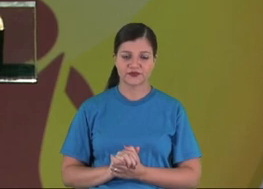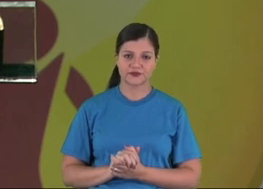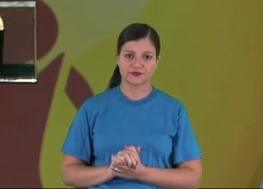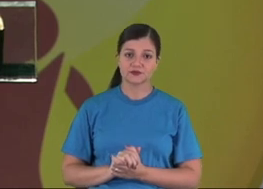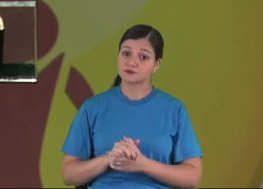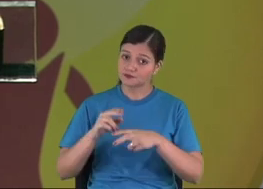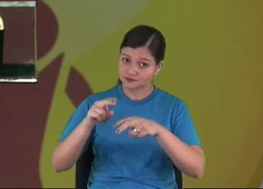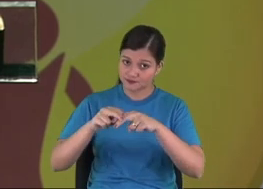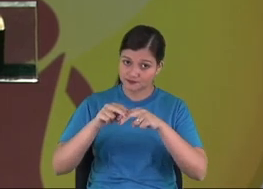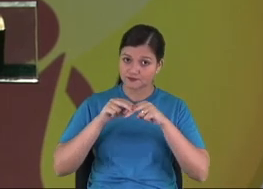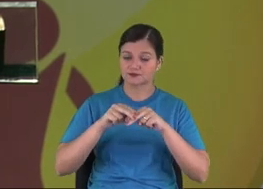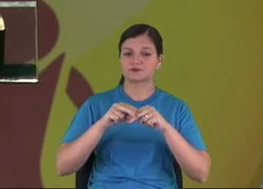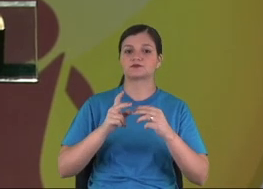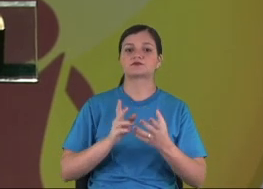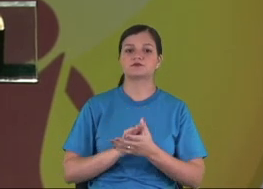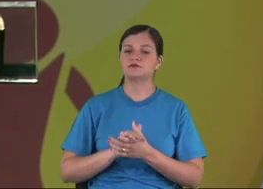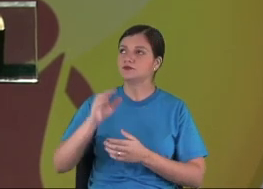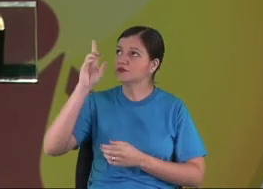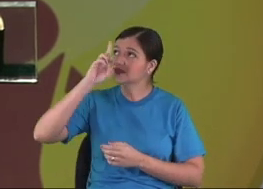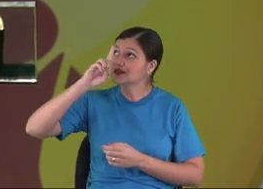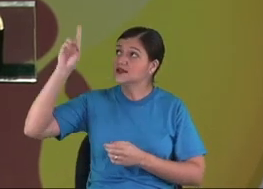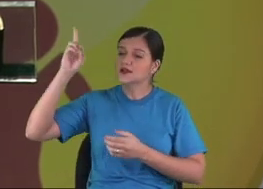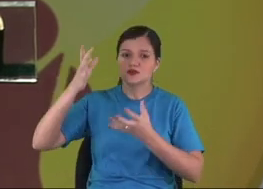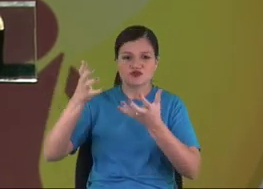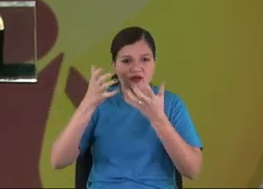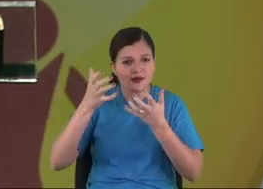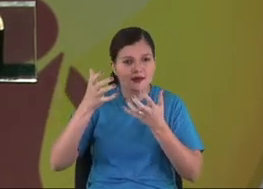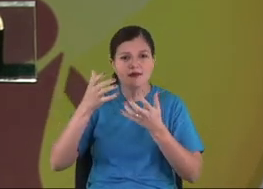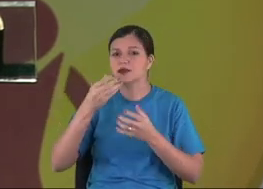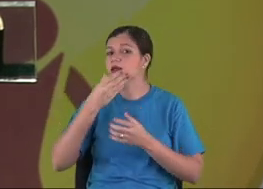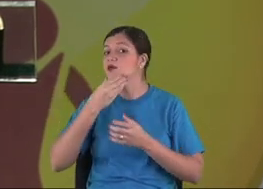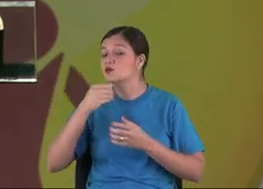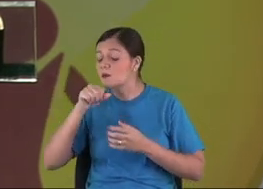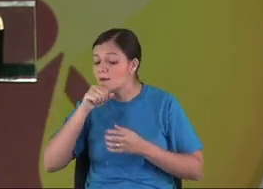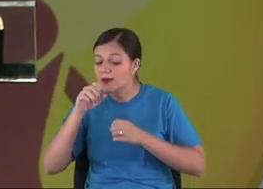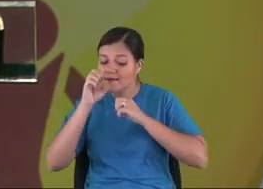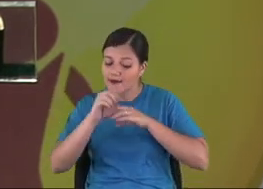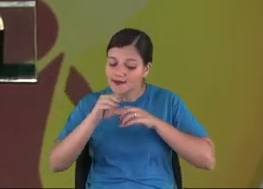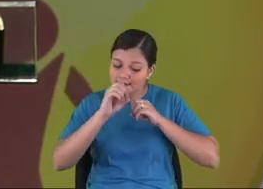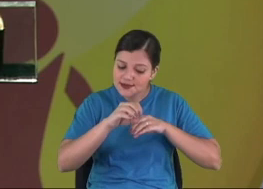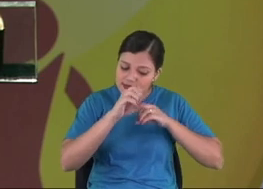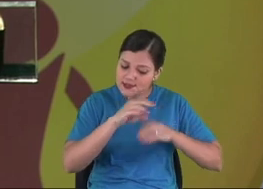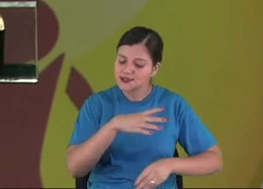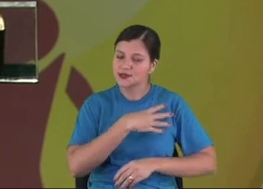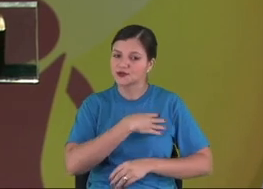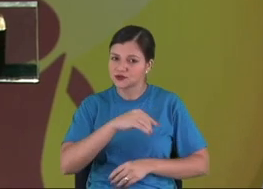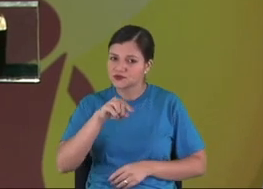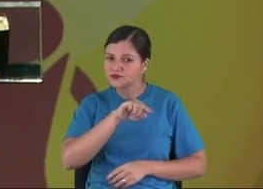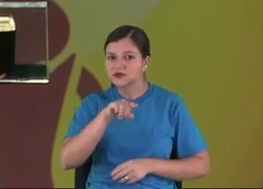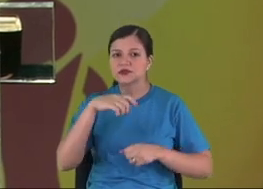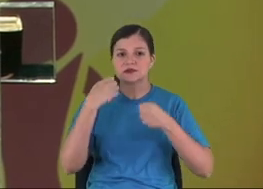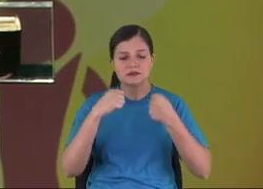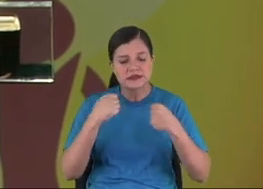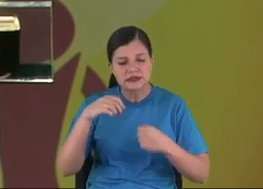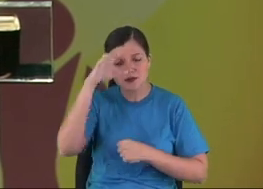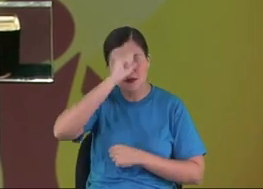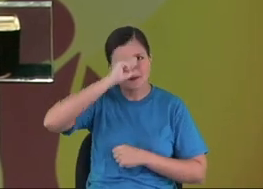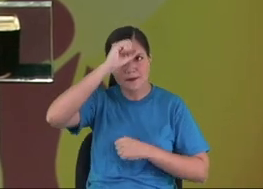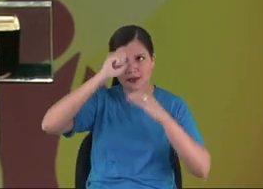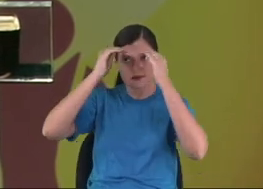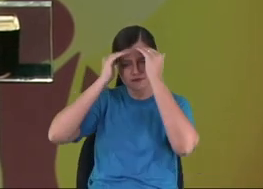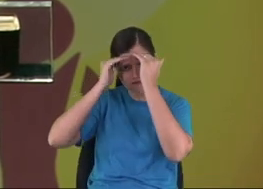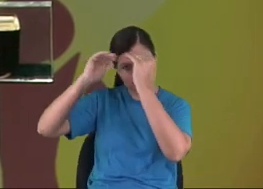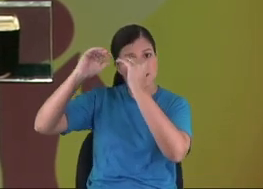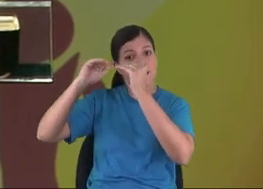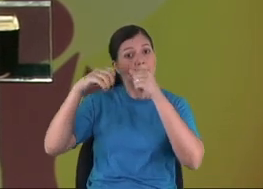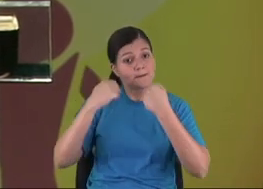E por isso, Deus quer que você ensine para os seus filhos que eles precisam aprender a obedecer, que eles precisam